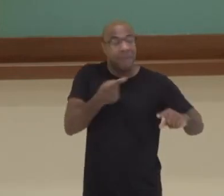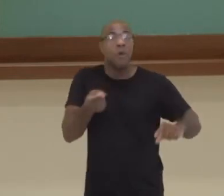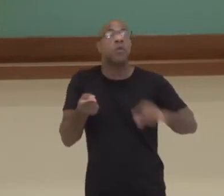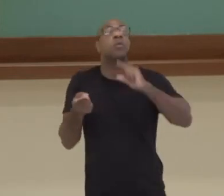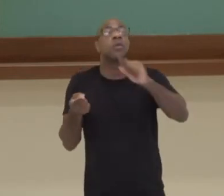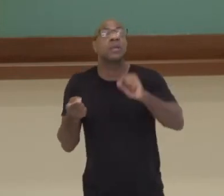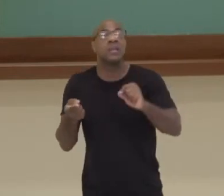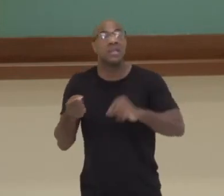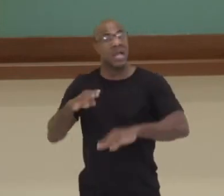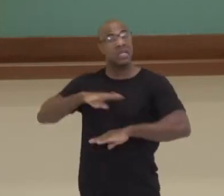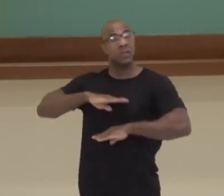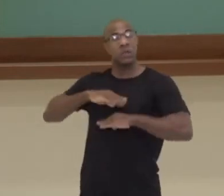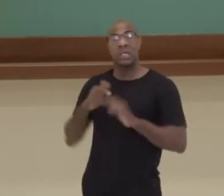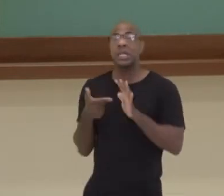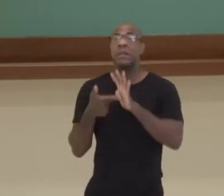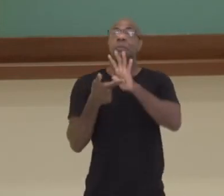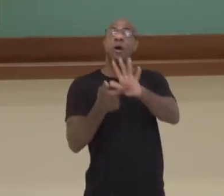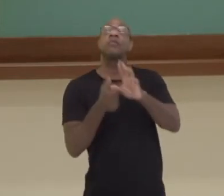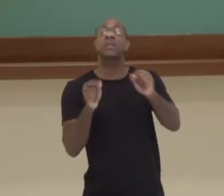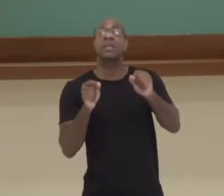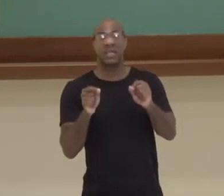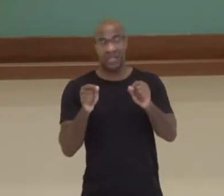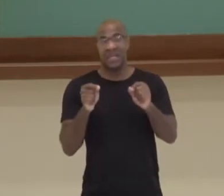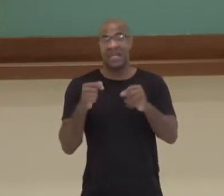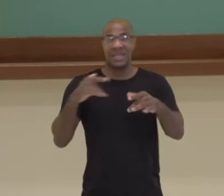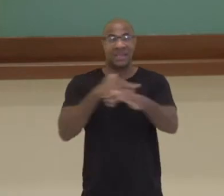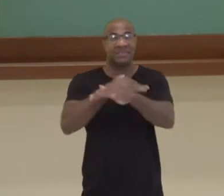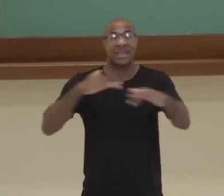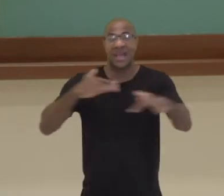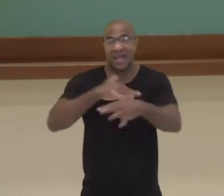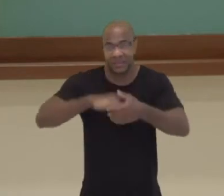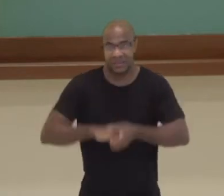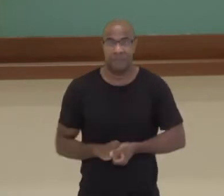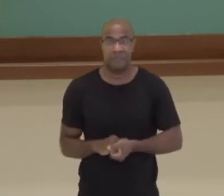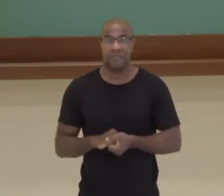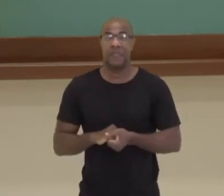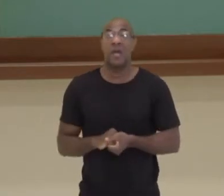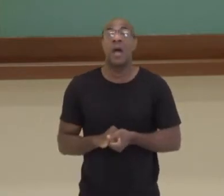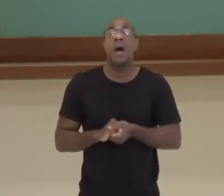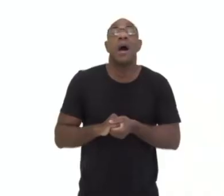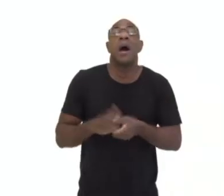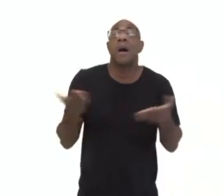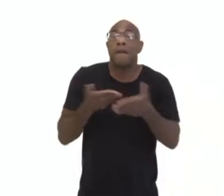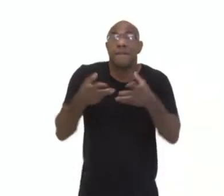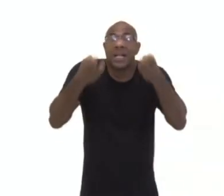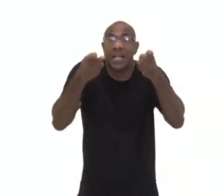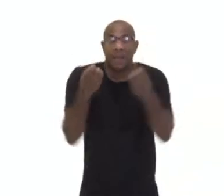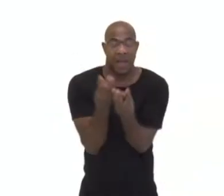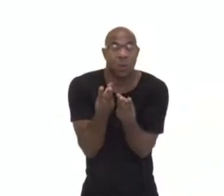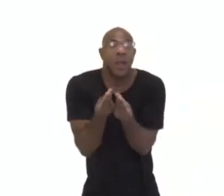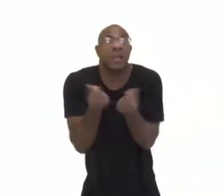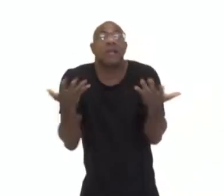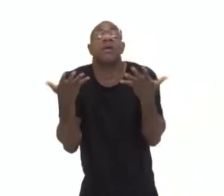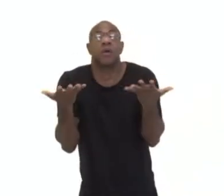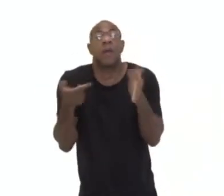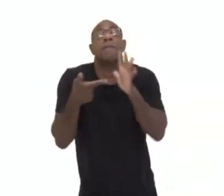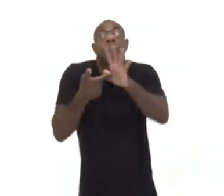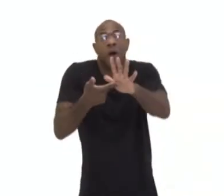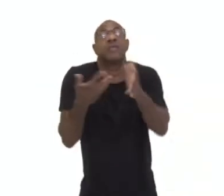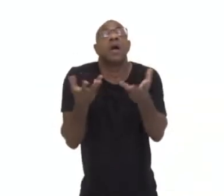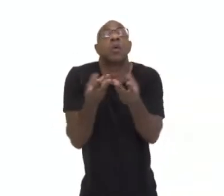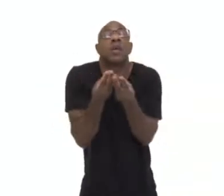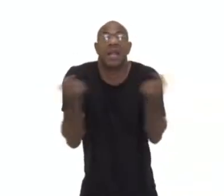a situação que ele mostra da cidade. Olha aqui, ó. Identifique a qualidade, né, e